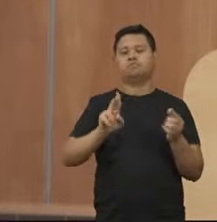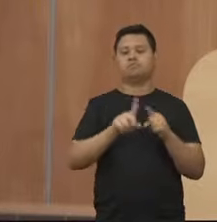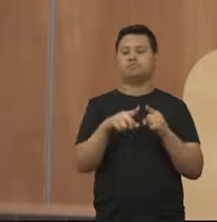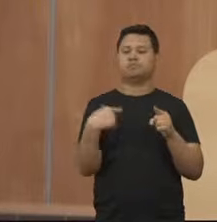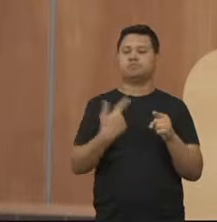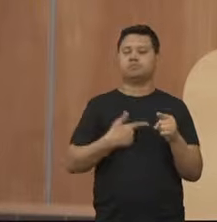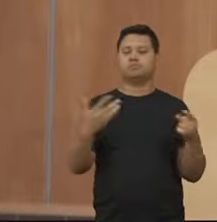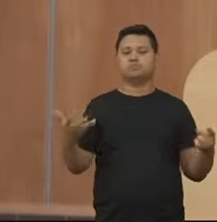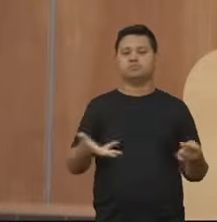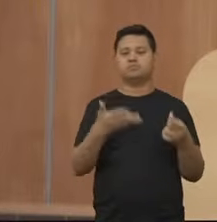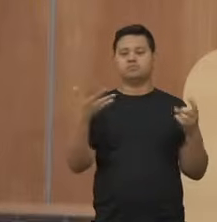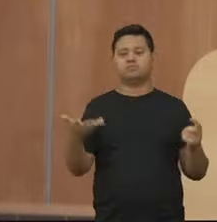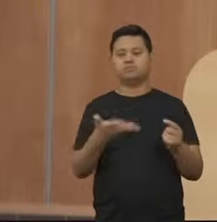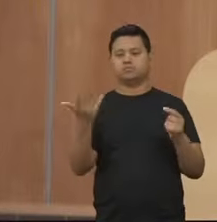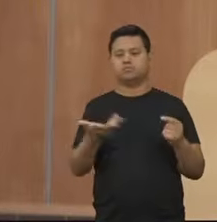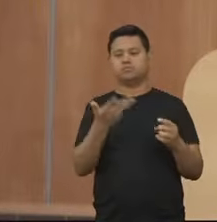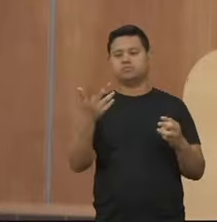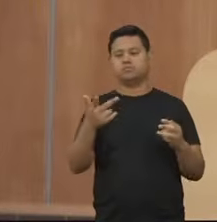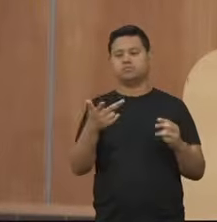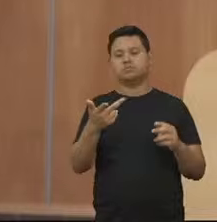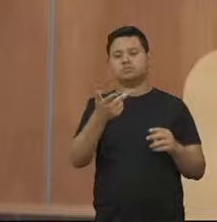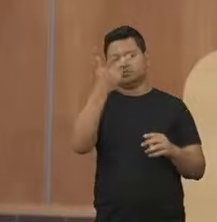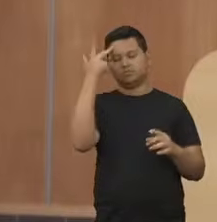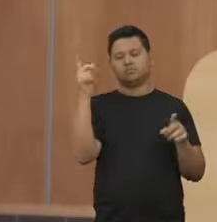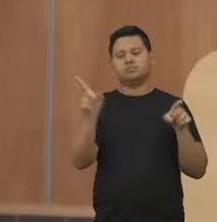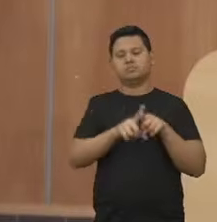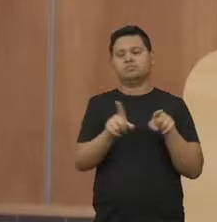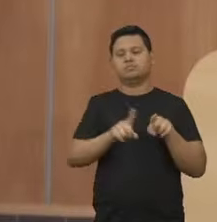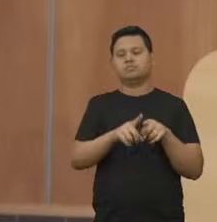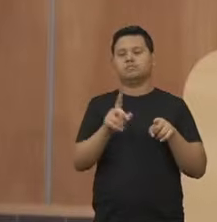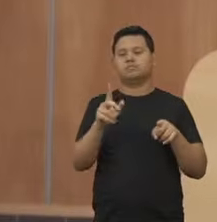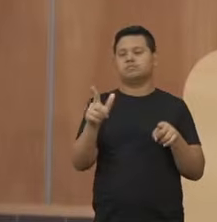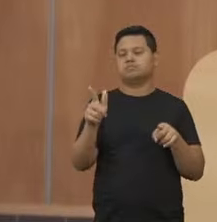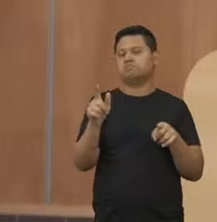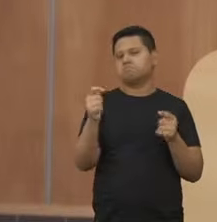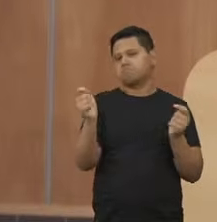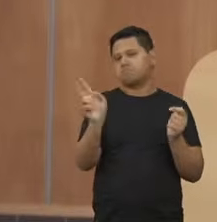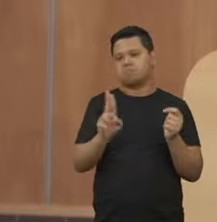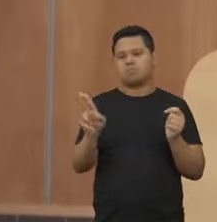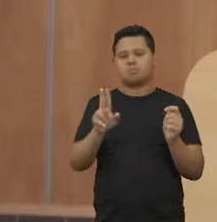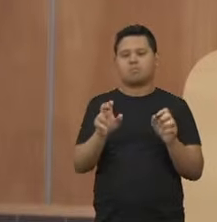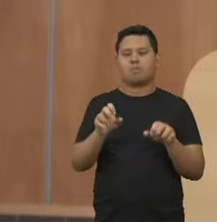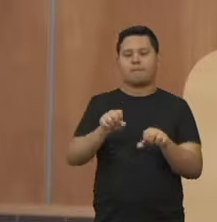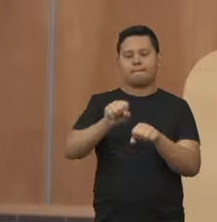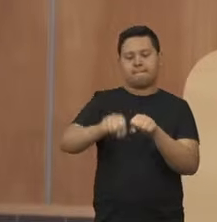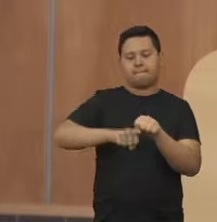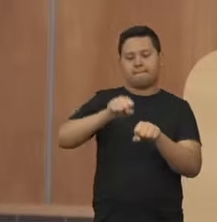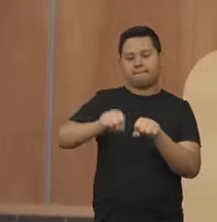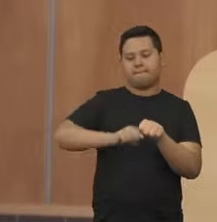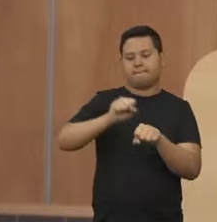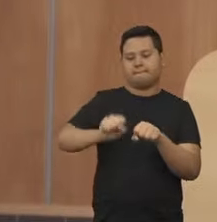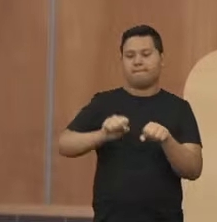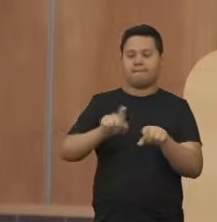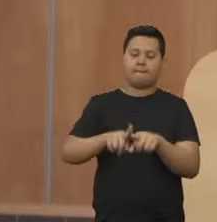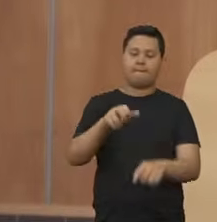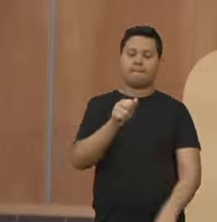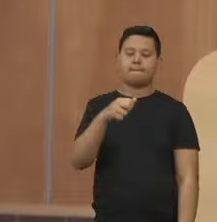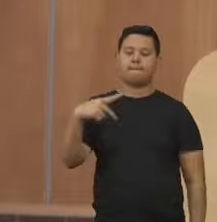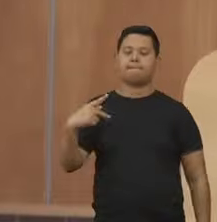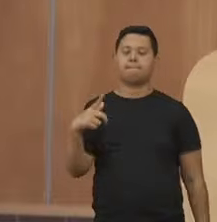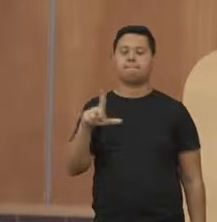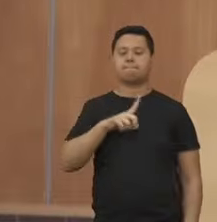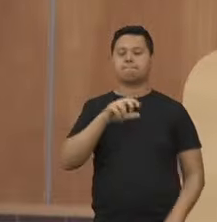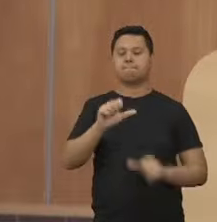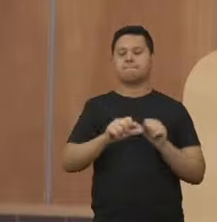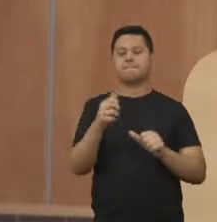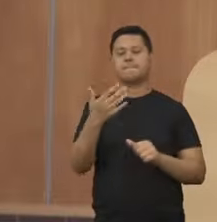gente incentiva os modais de transporte ativo, como bicicleta, uso de transporte público, aplicativo, e assim também